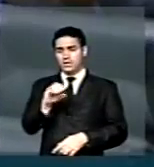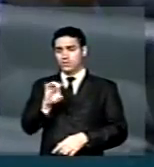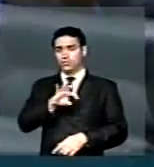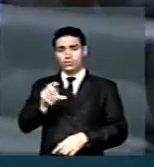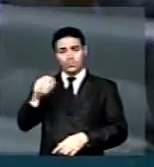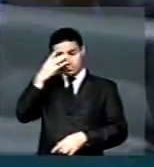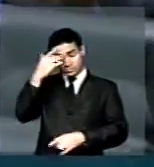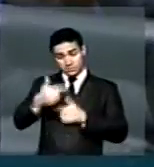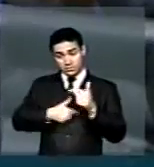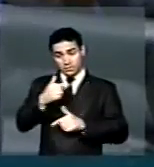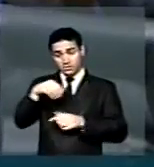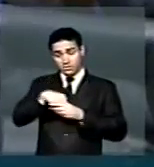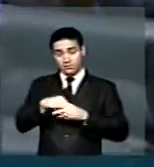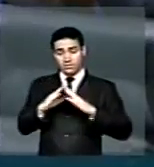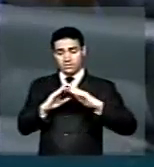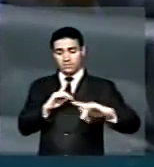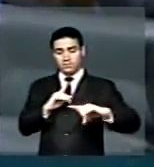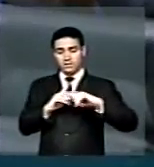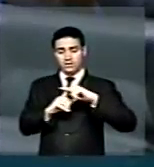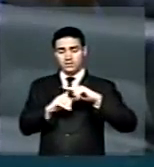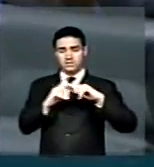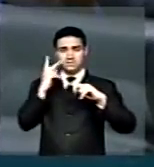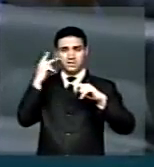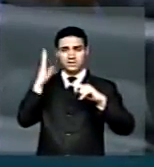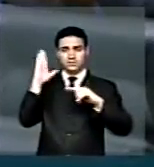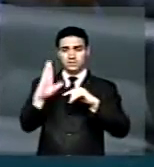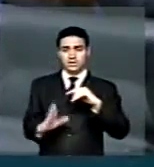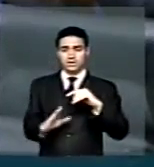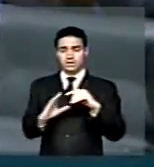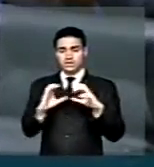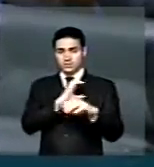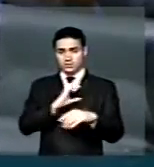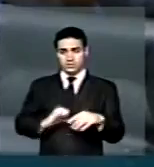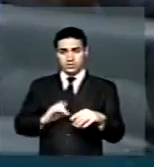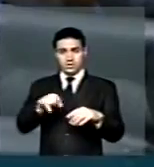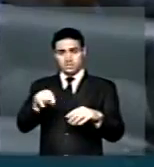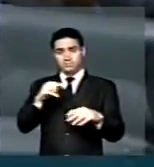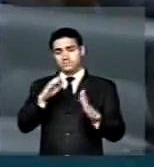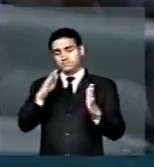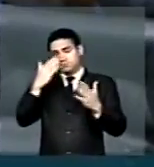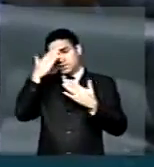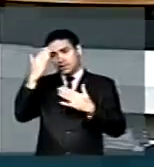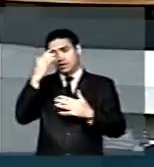da Igreja Brasil para Cristo em São Paulo. Muito obrigado, senhor presidente. Era o que eu tinha a dizer.